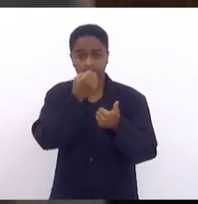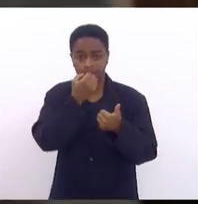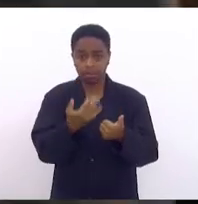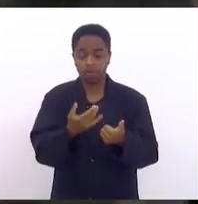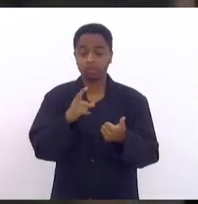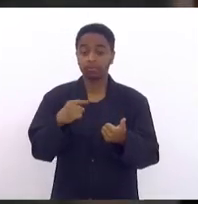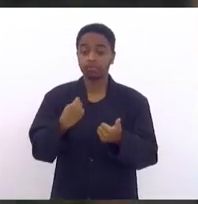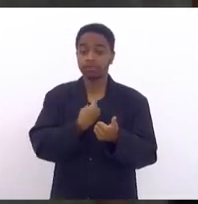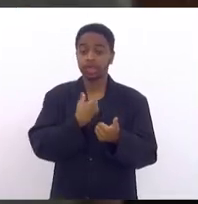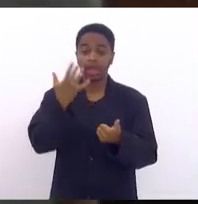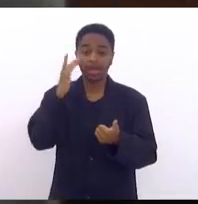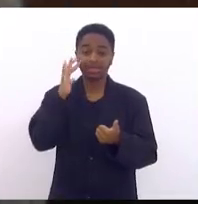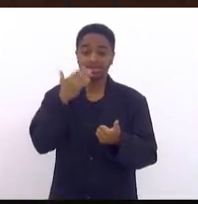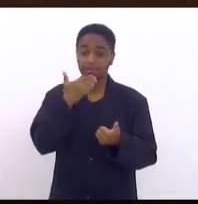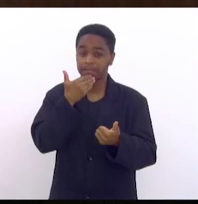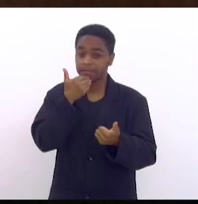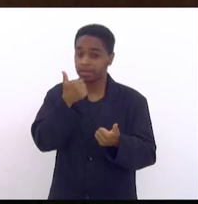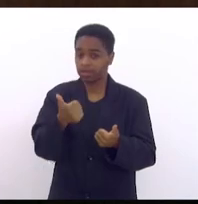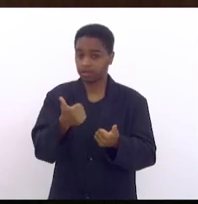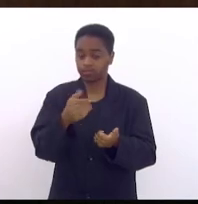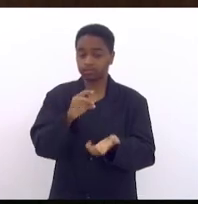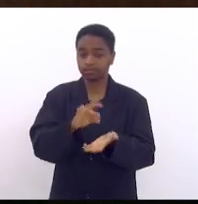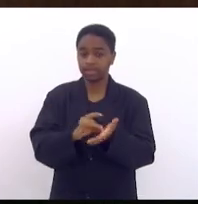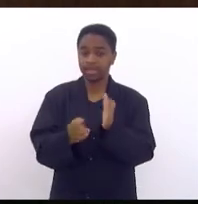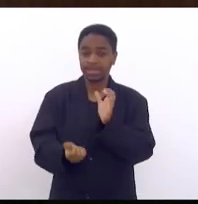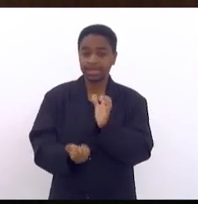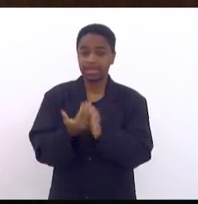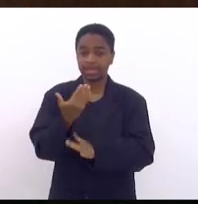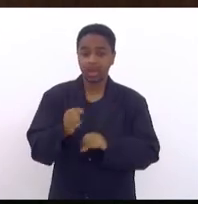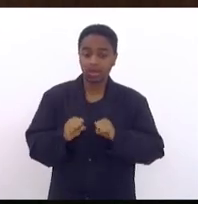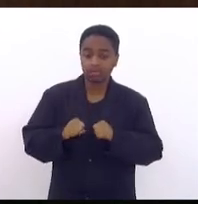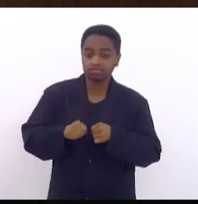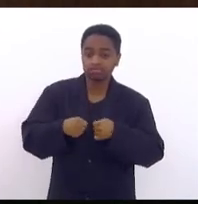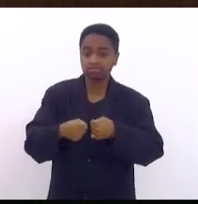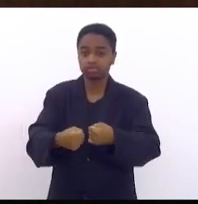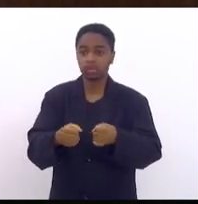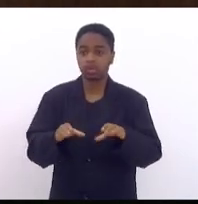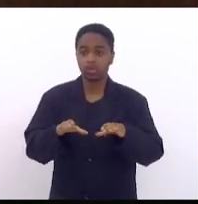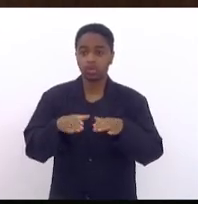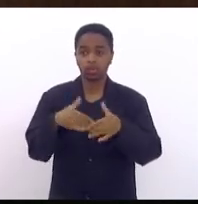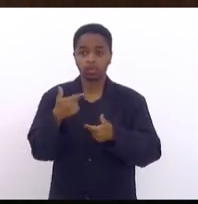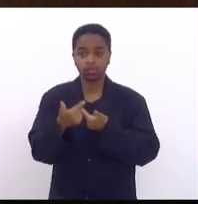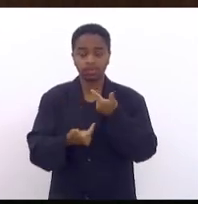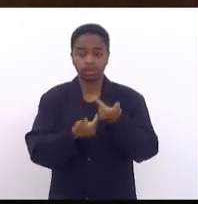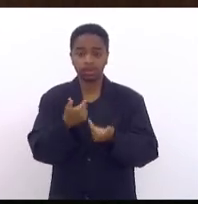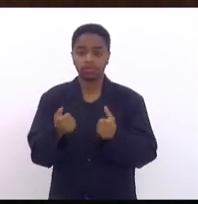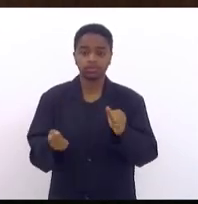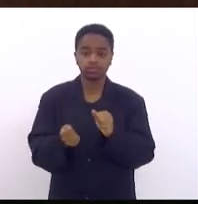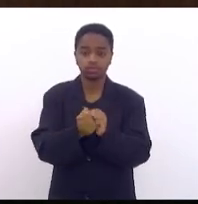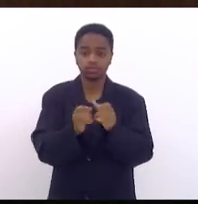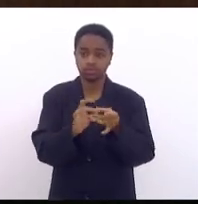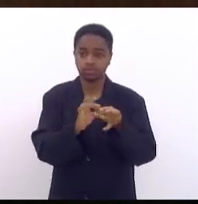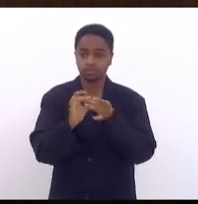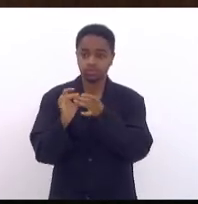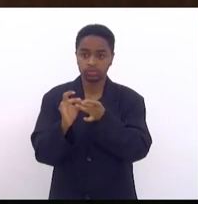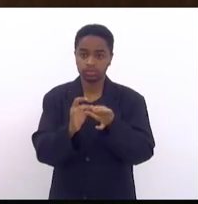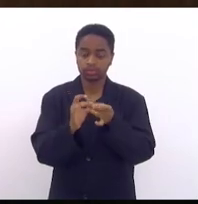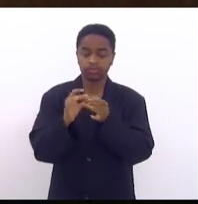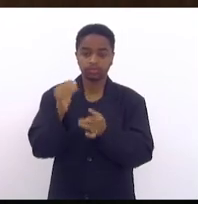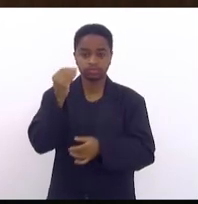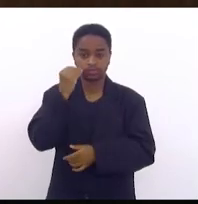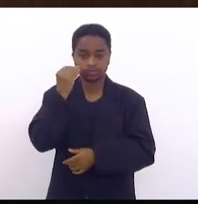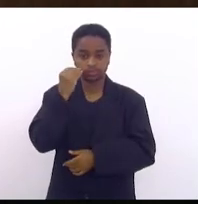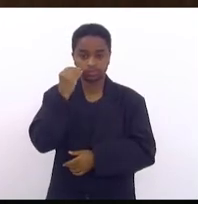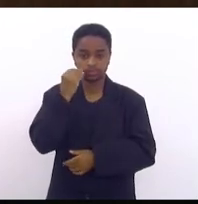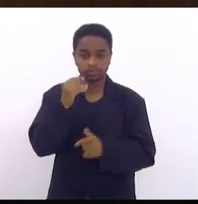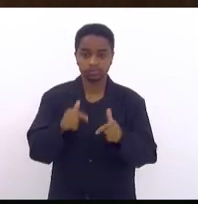achamos muito melhor criarmos uma força-tarefa, unirmos forças, Tia Ju, para lidarmos